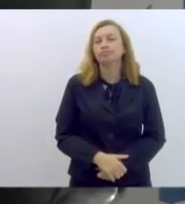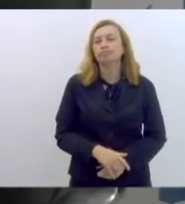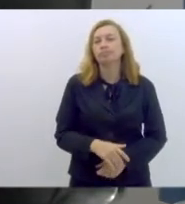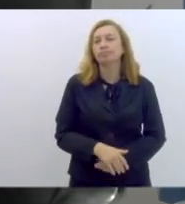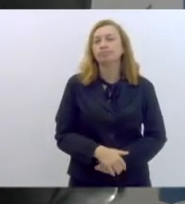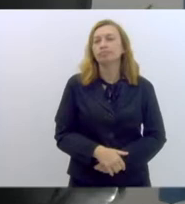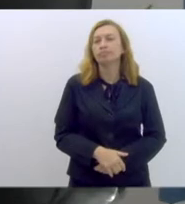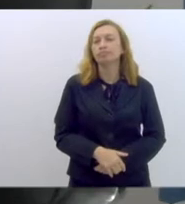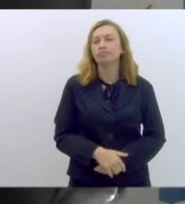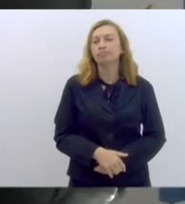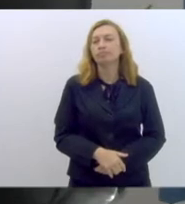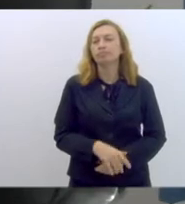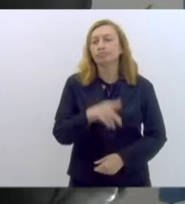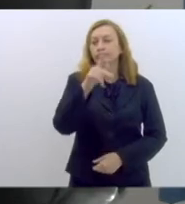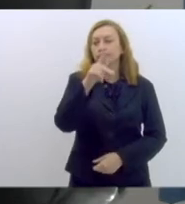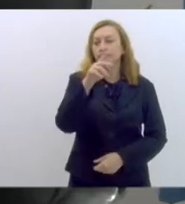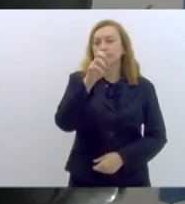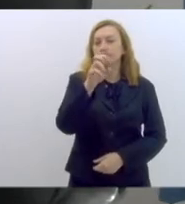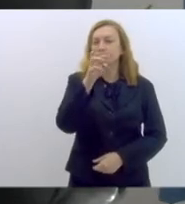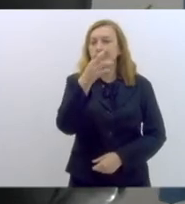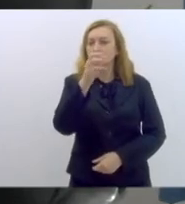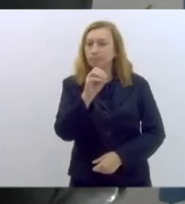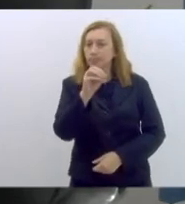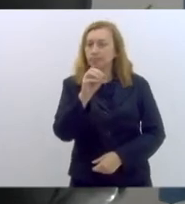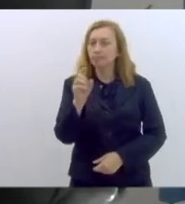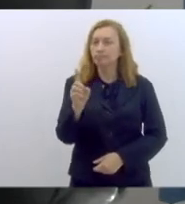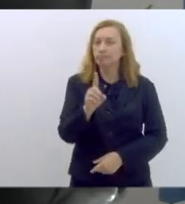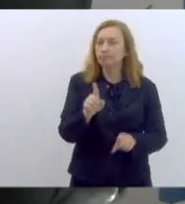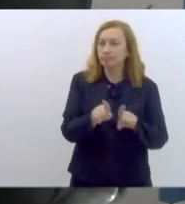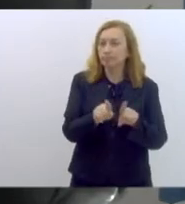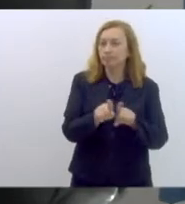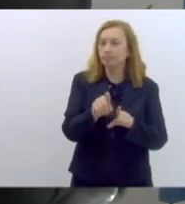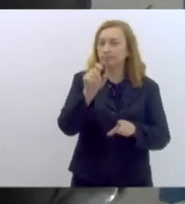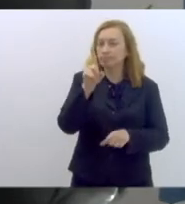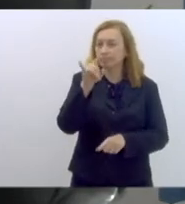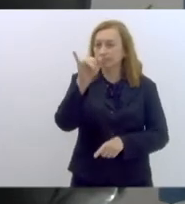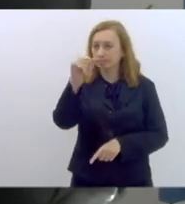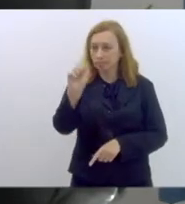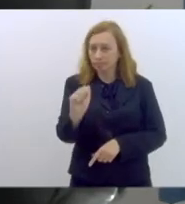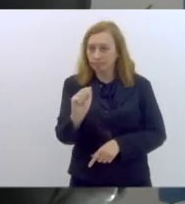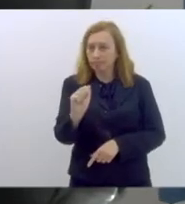Diana, olhem só, ainda no anexo 1,